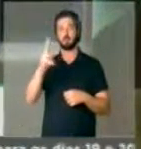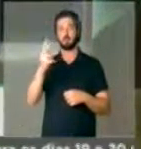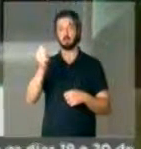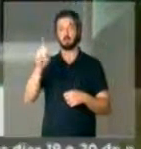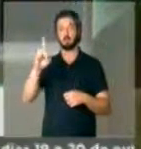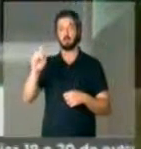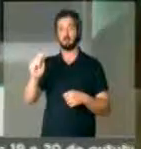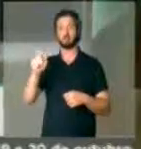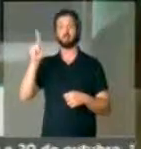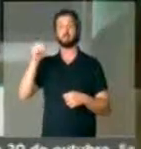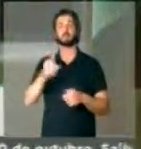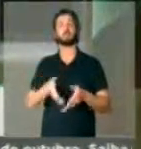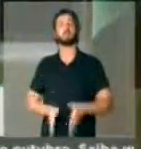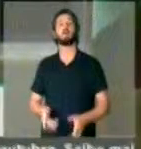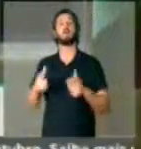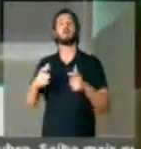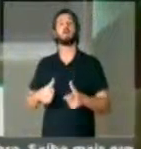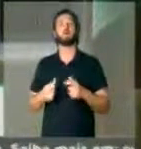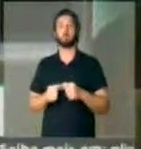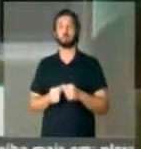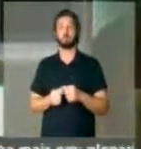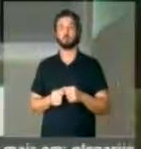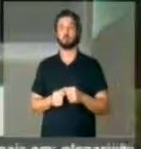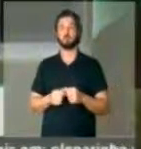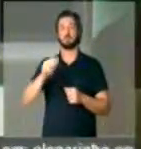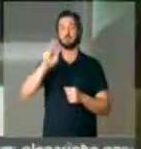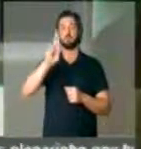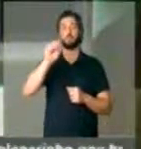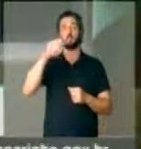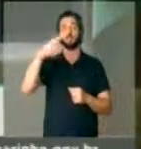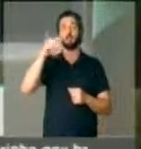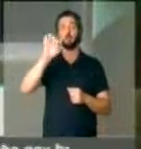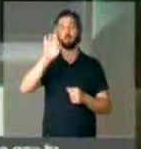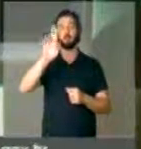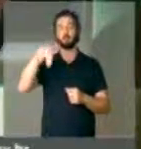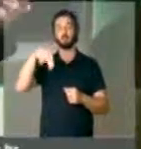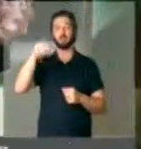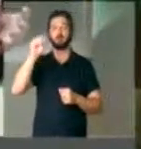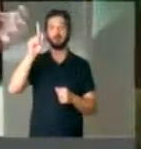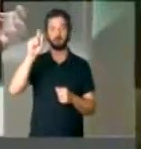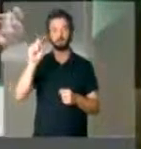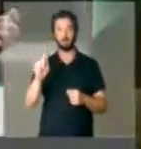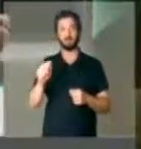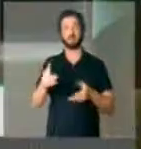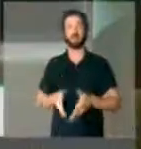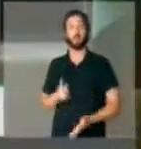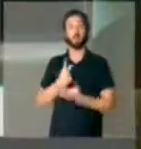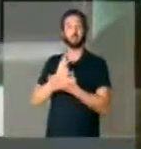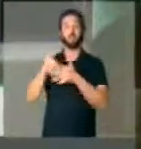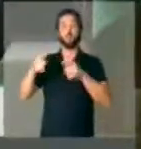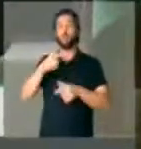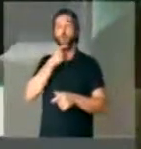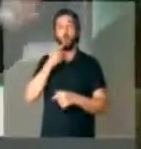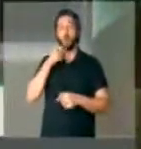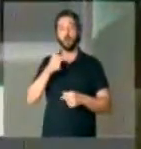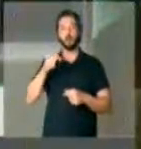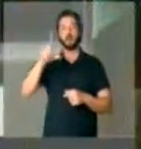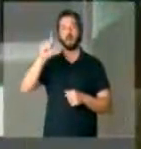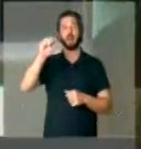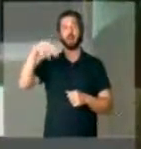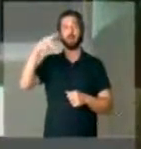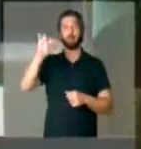Príncipe. Ele é originário lá da Tauapiranga, do distrito de Serra Talhada, lá onde nasceu o Lampião. Mas o Elias,